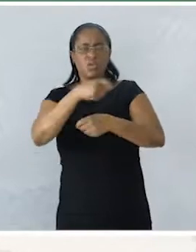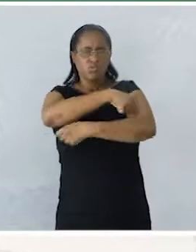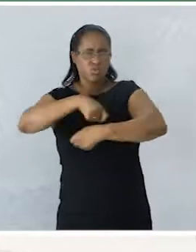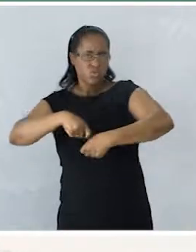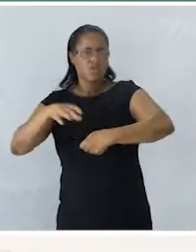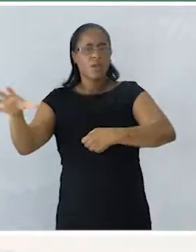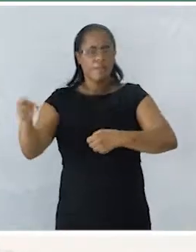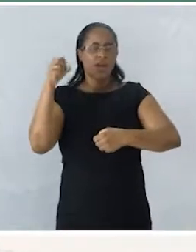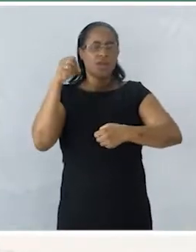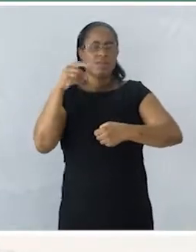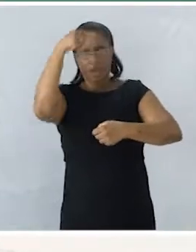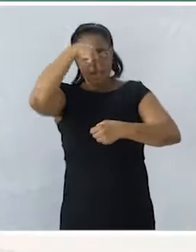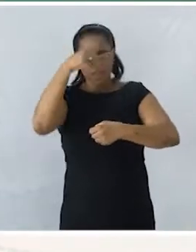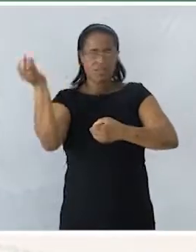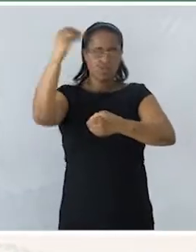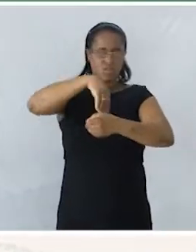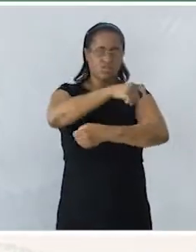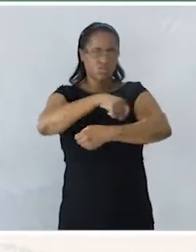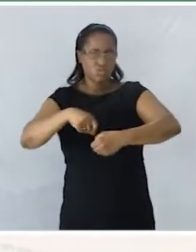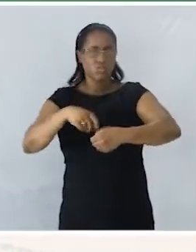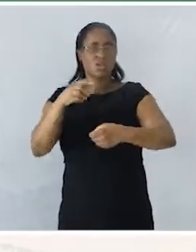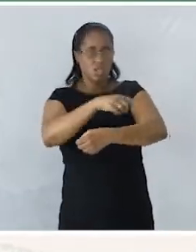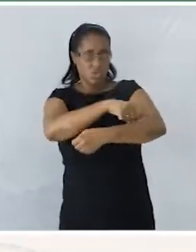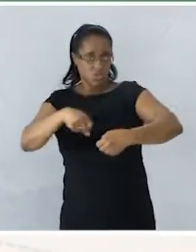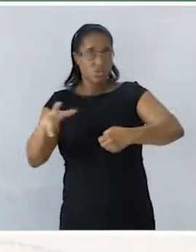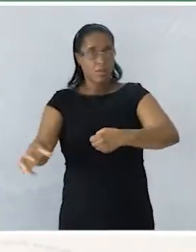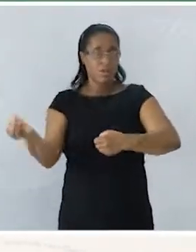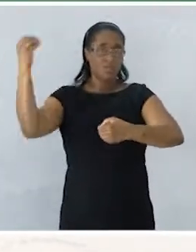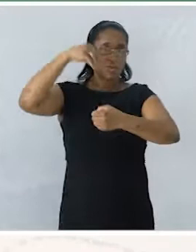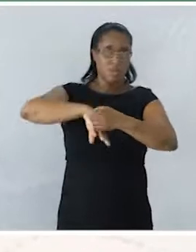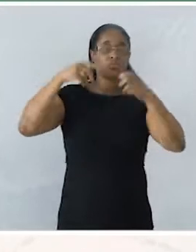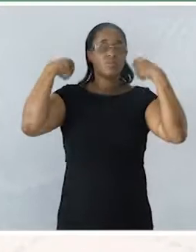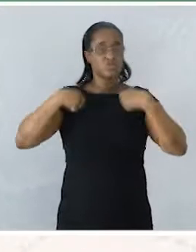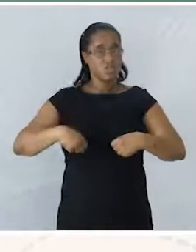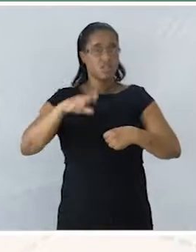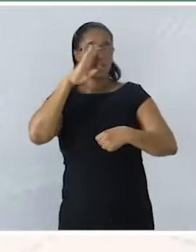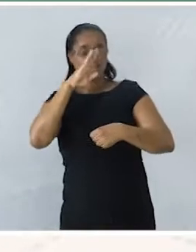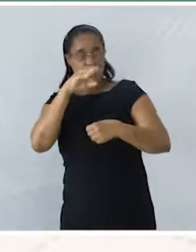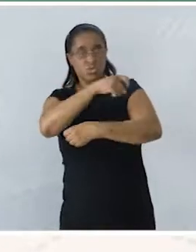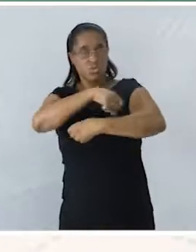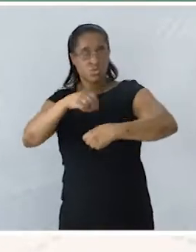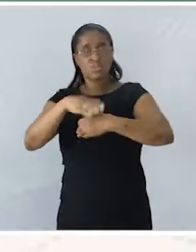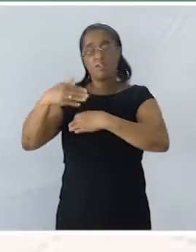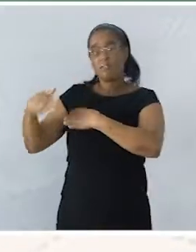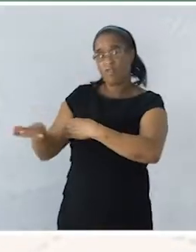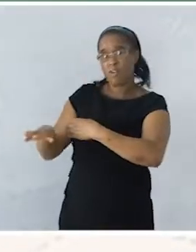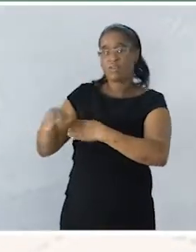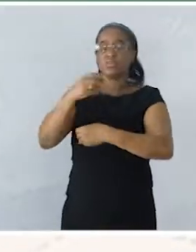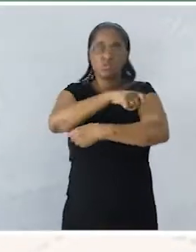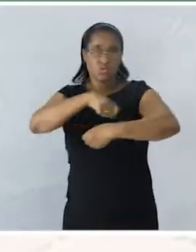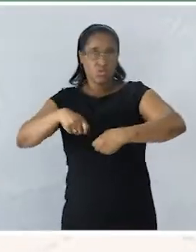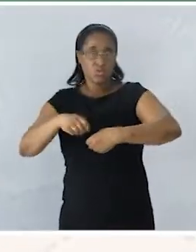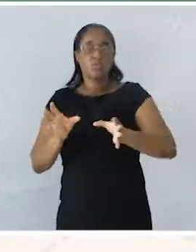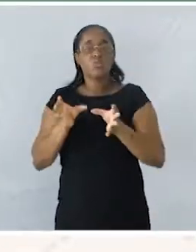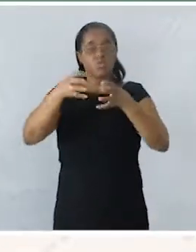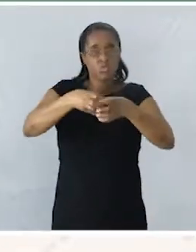e pegam o estojo e colocam dentro da mochila. Se o estojo estiver fora, Então o estojo representa um conjunto e a caneta, ou